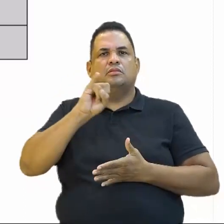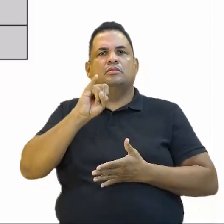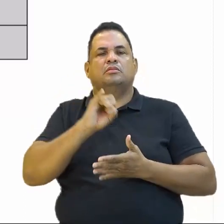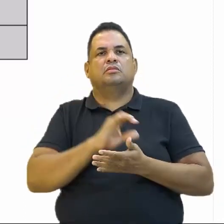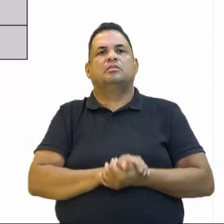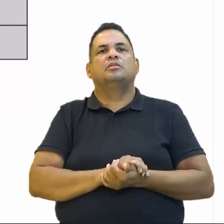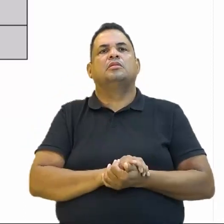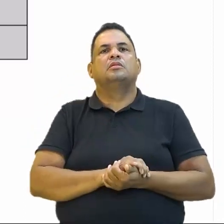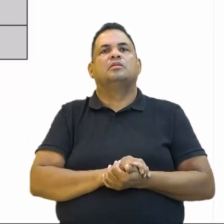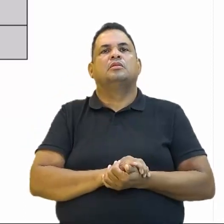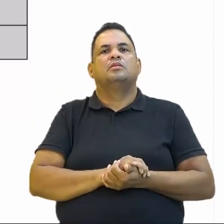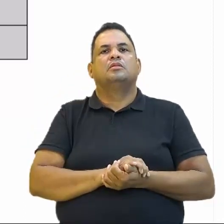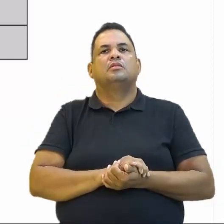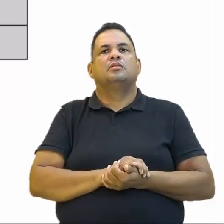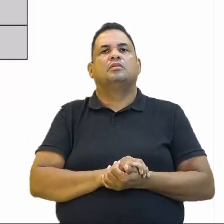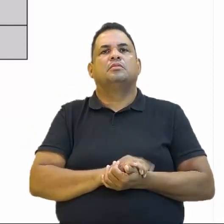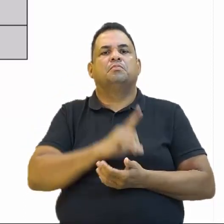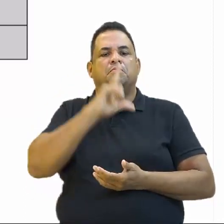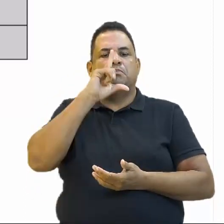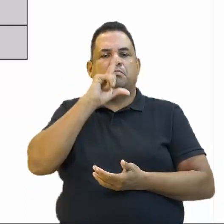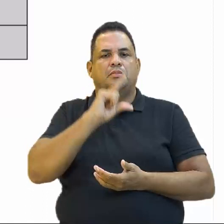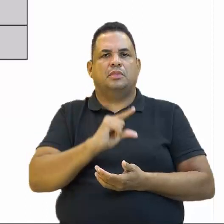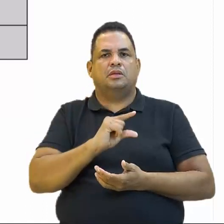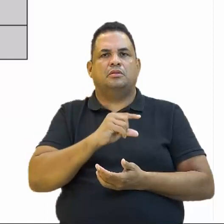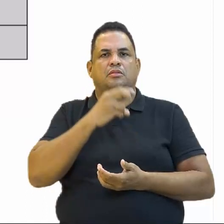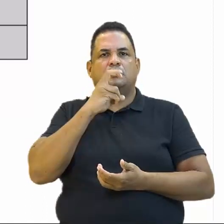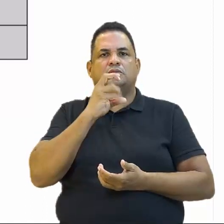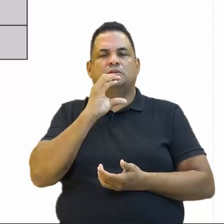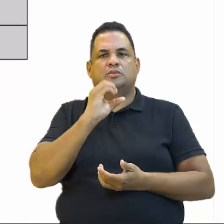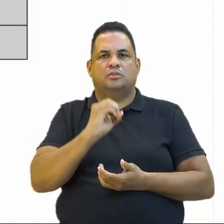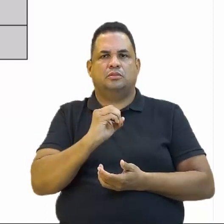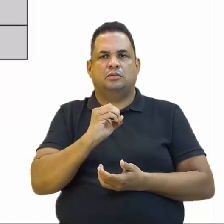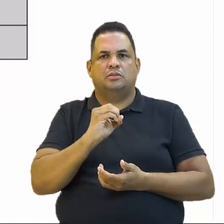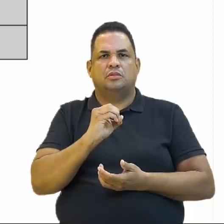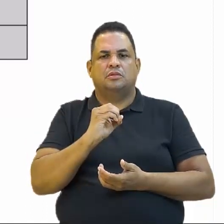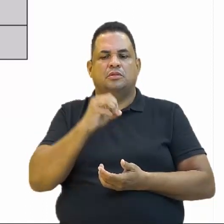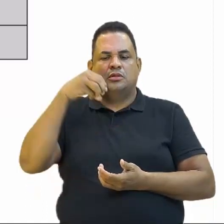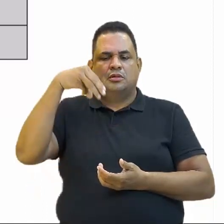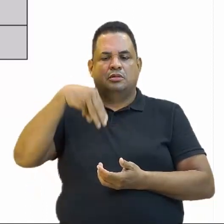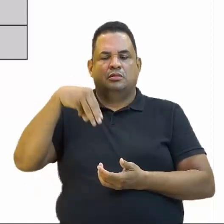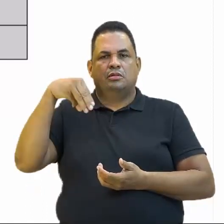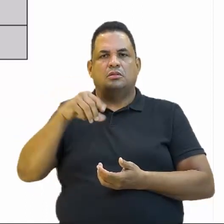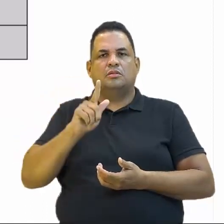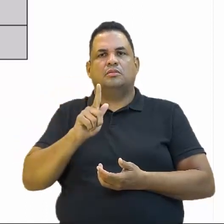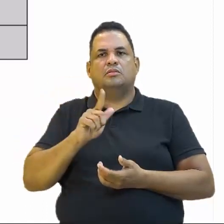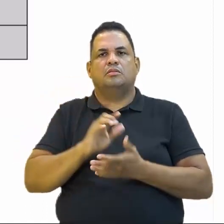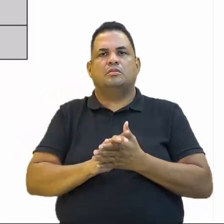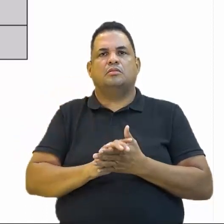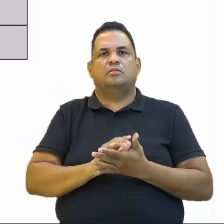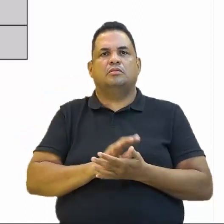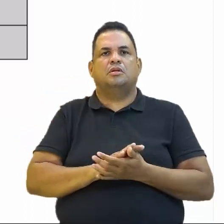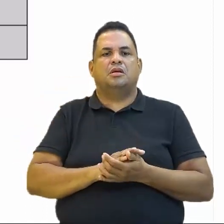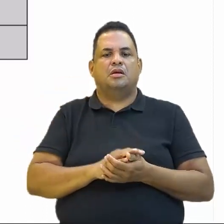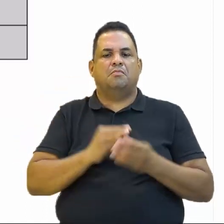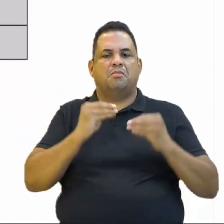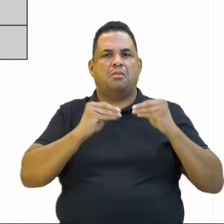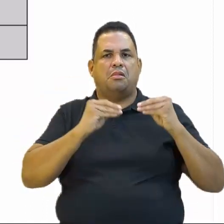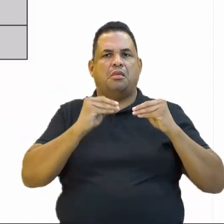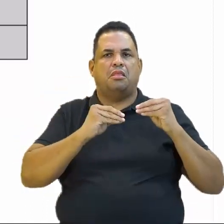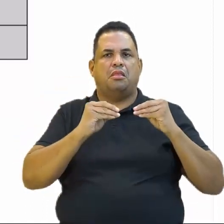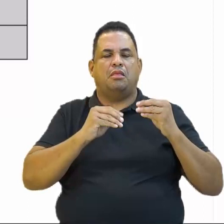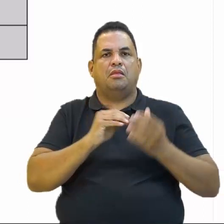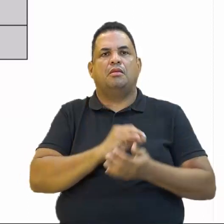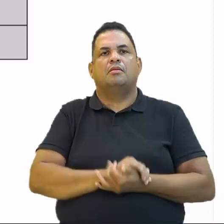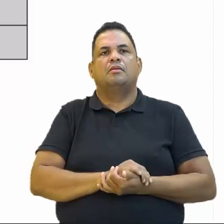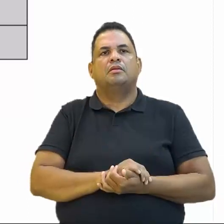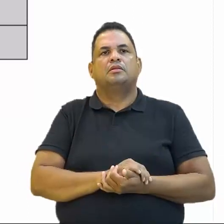dele for inferior a 50 miligramas por litro, é uma água mole. Se a